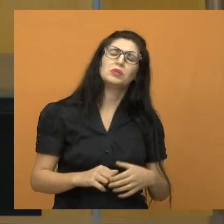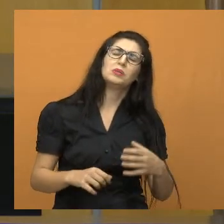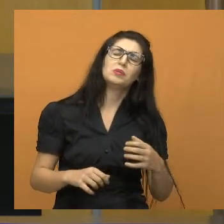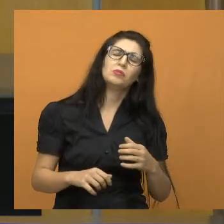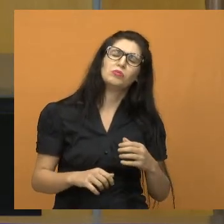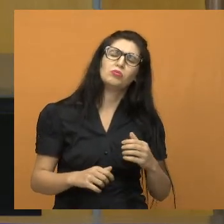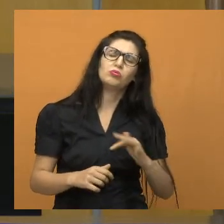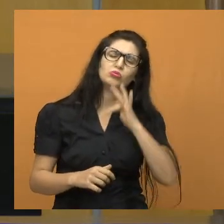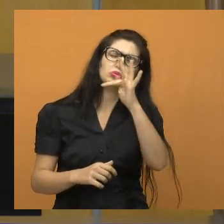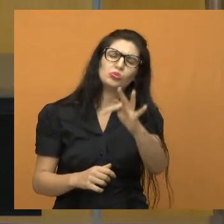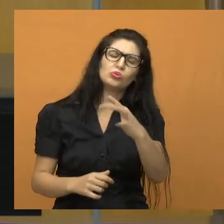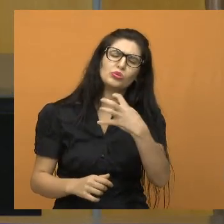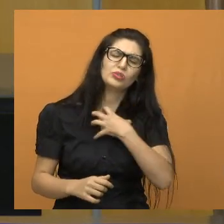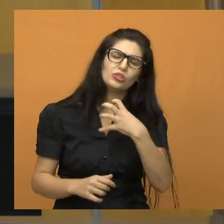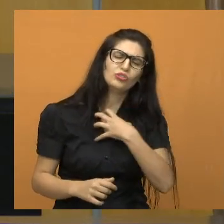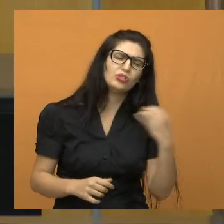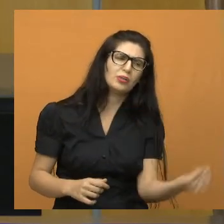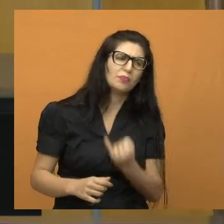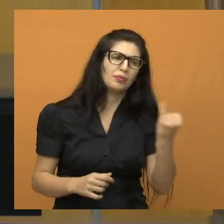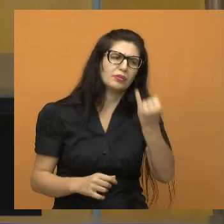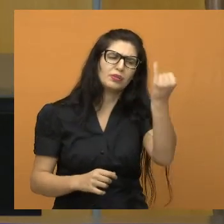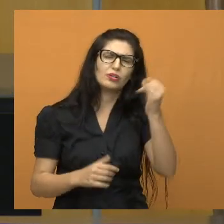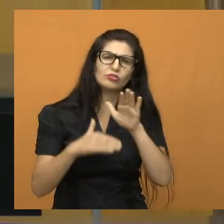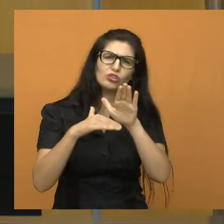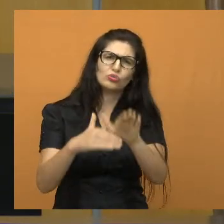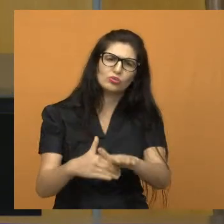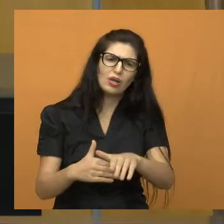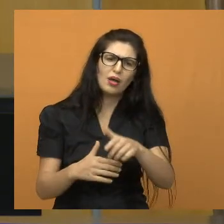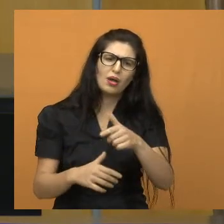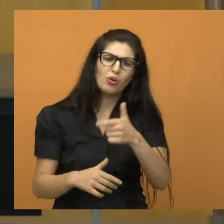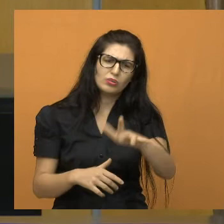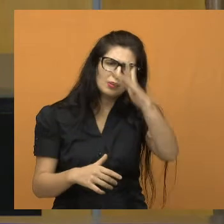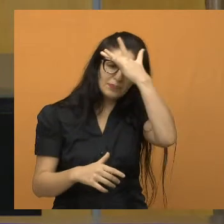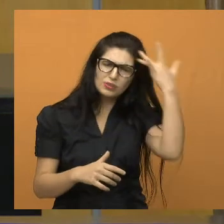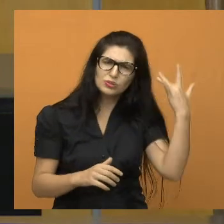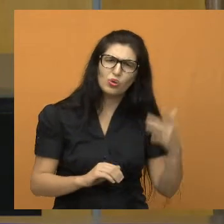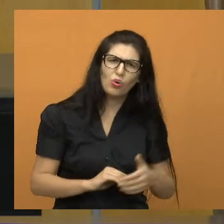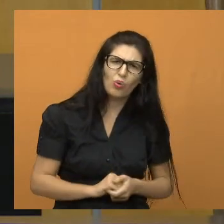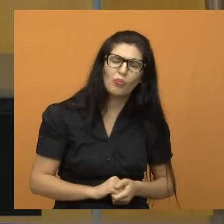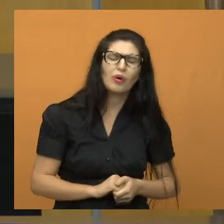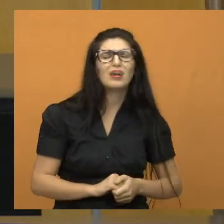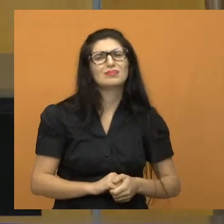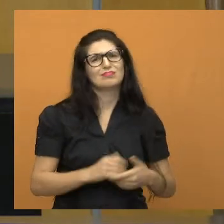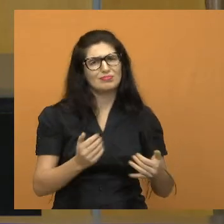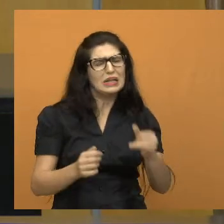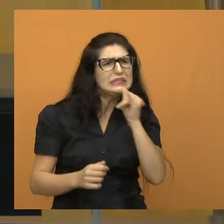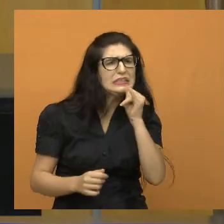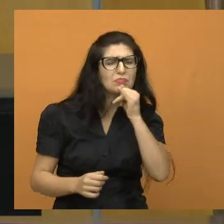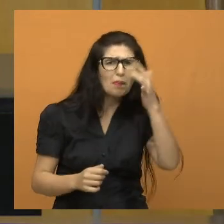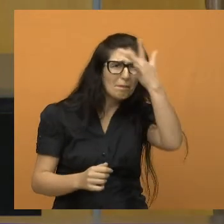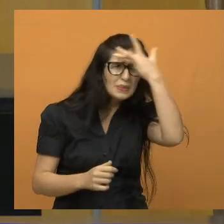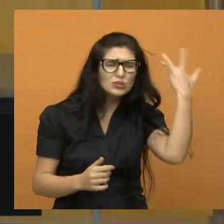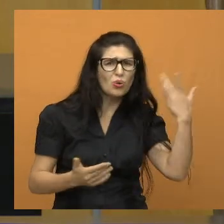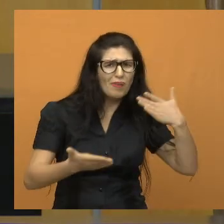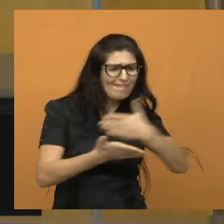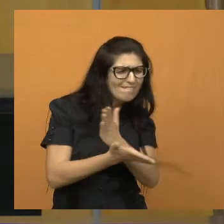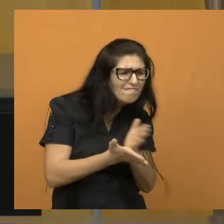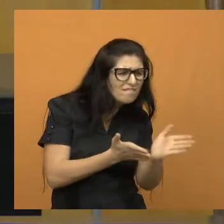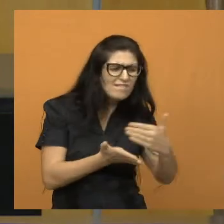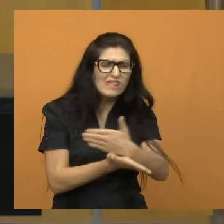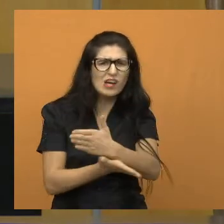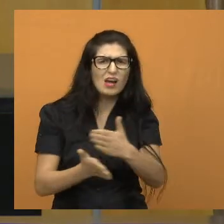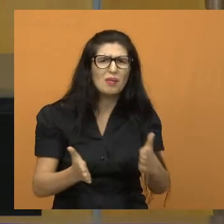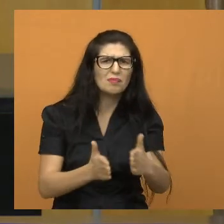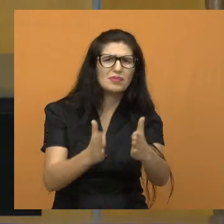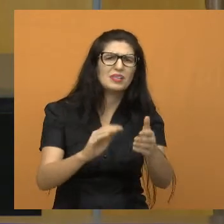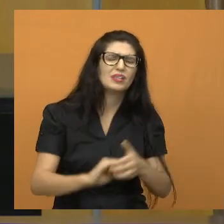sociedade e depois, quando comete um ato infracional, se gasta